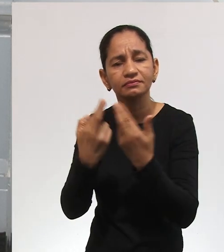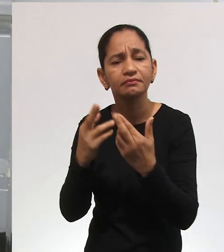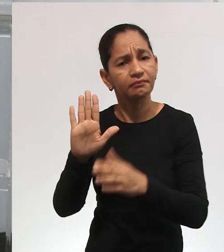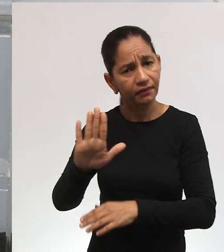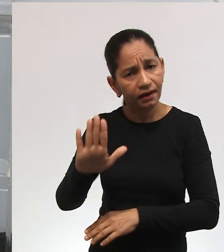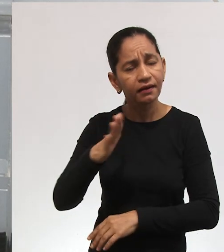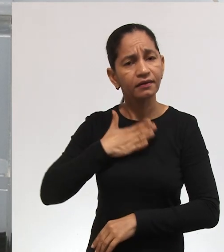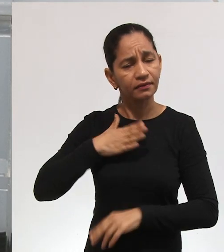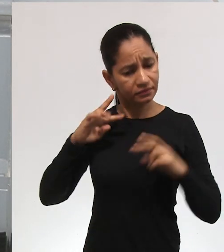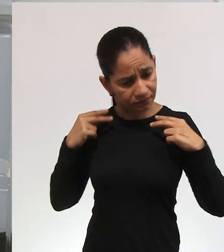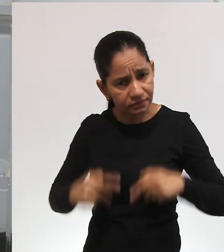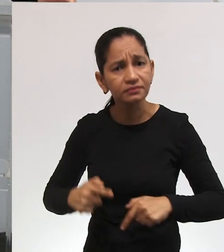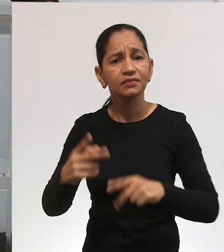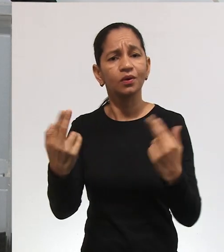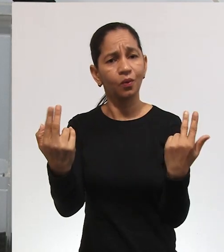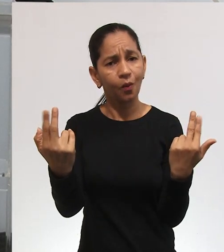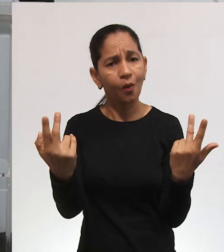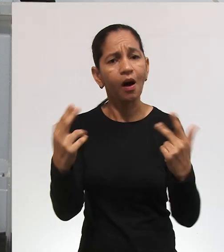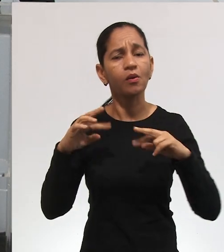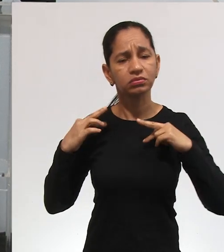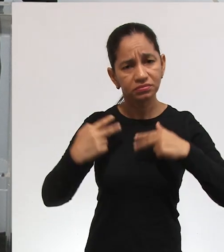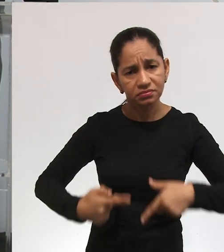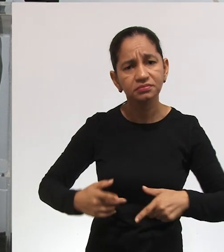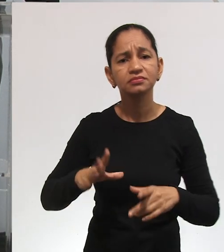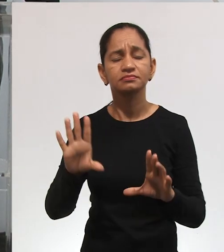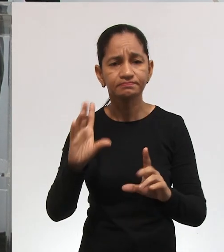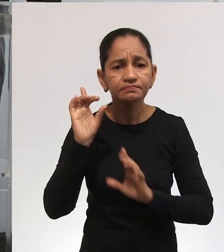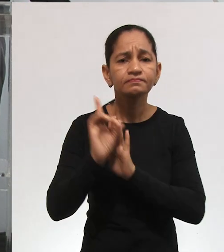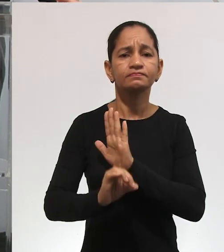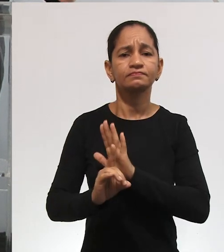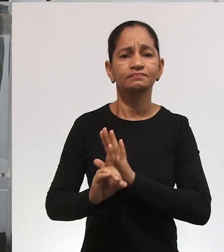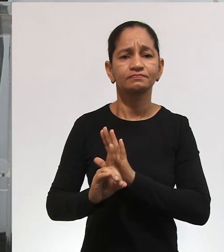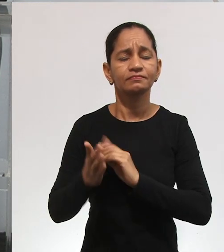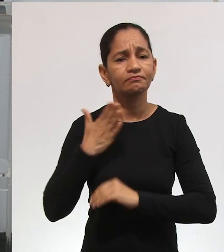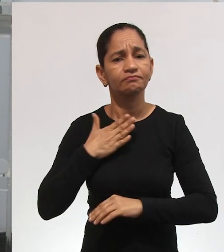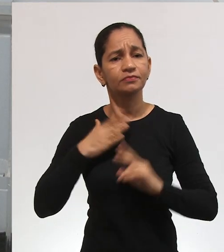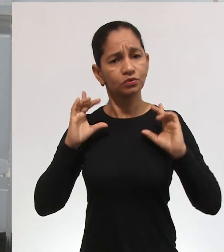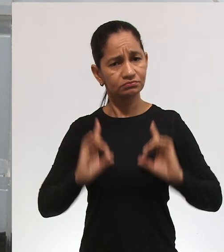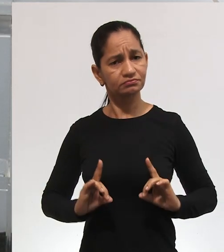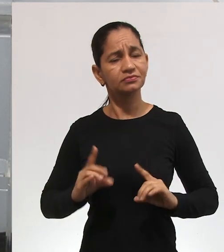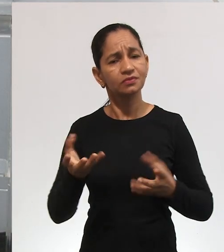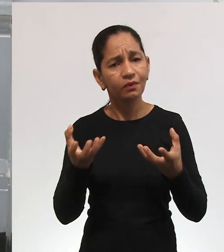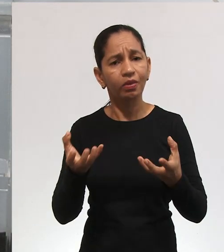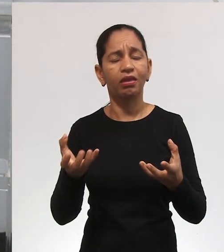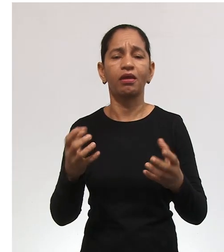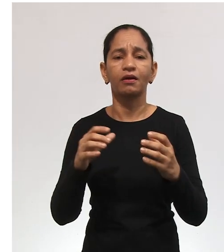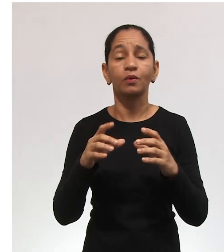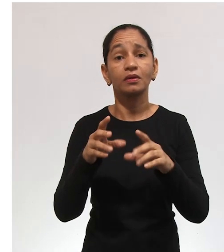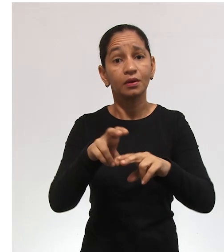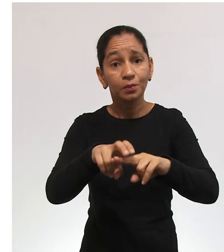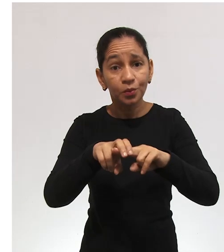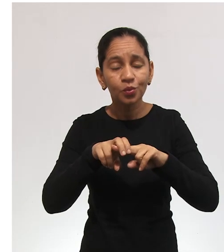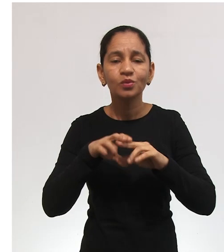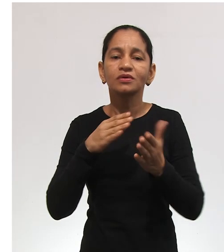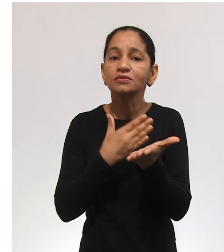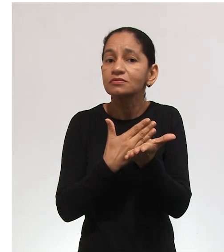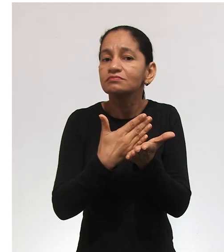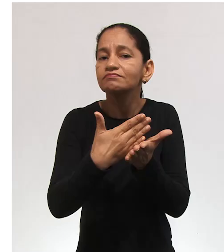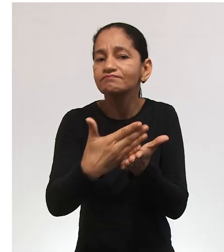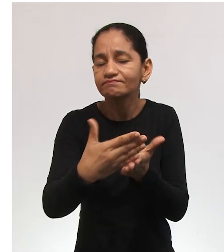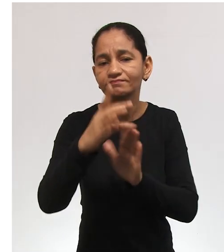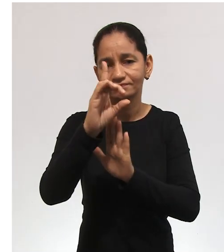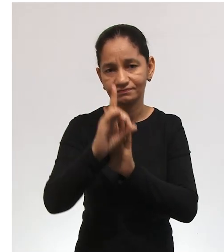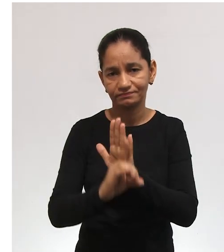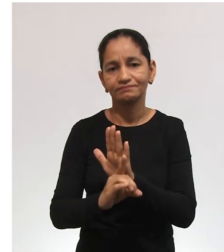nós somos seres humanos, nós temos que ter a nossa dignidade garantida. Então, essa é uma das origens do direito